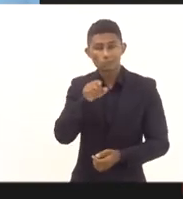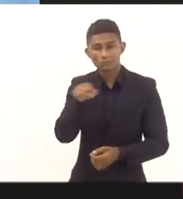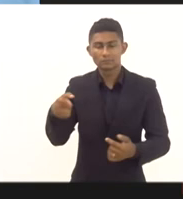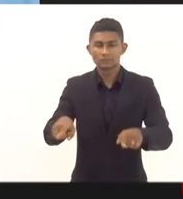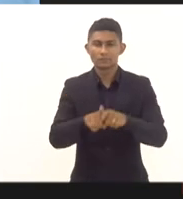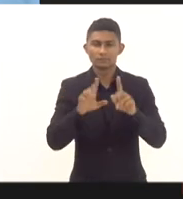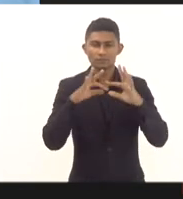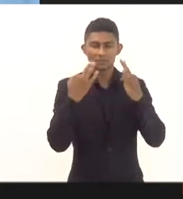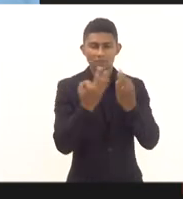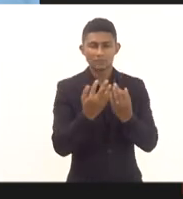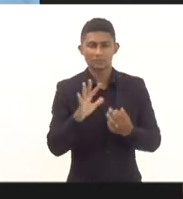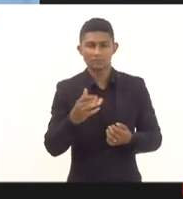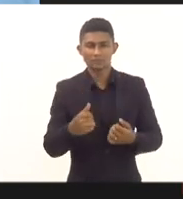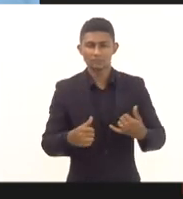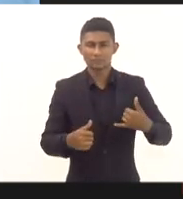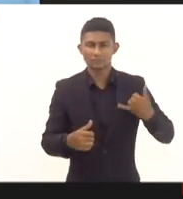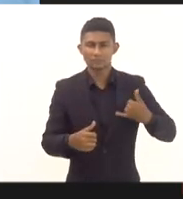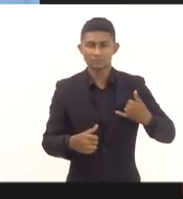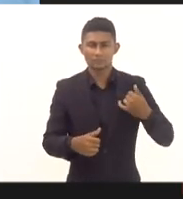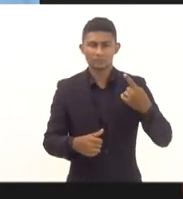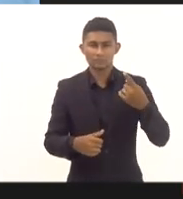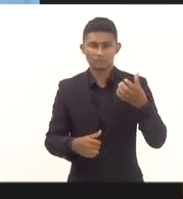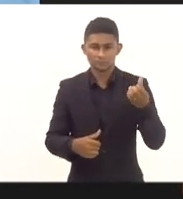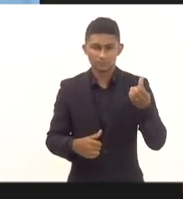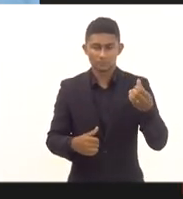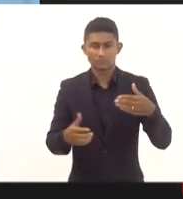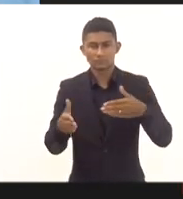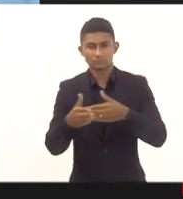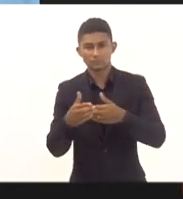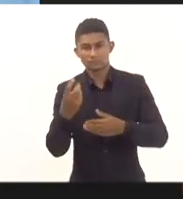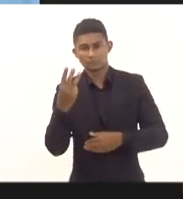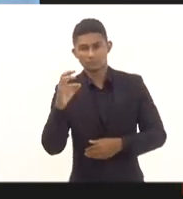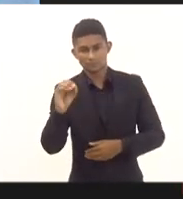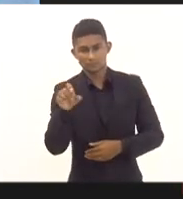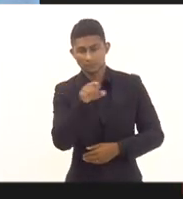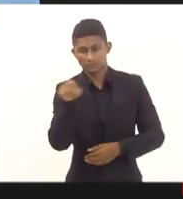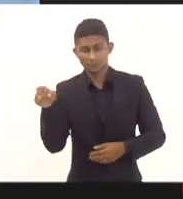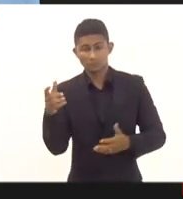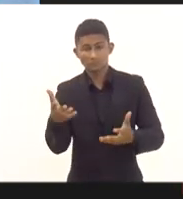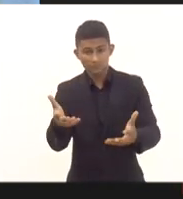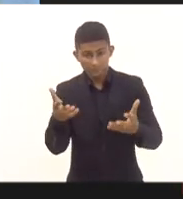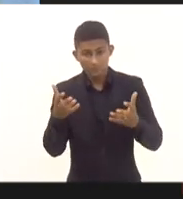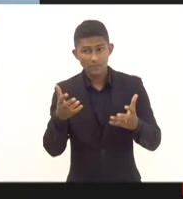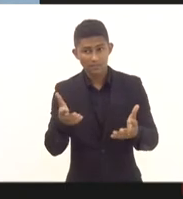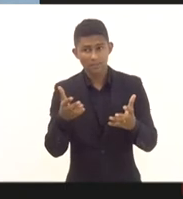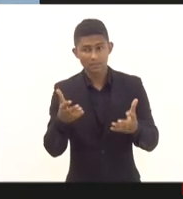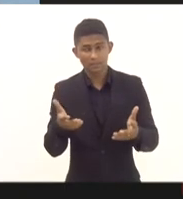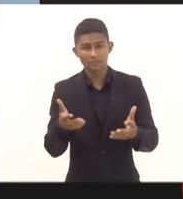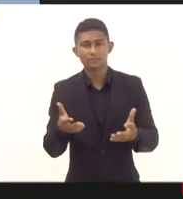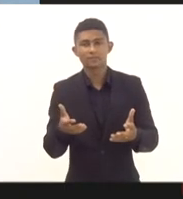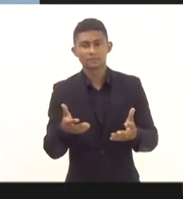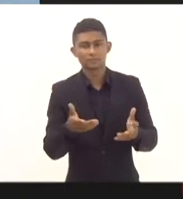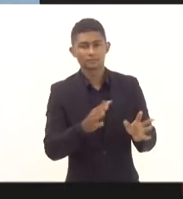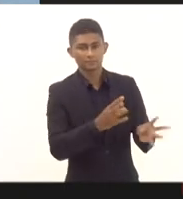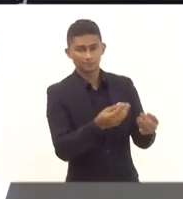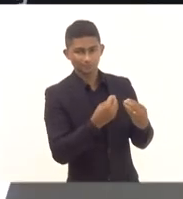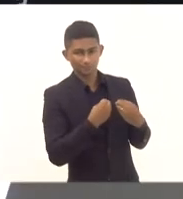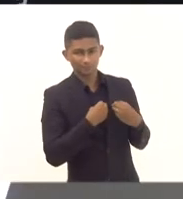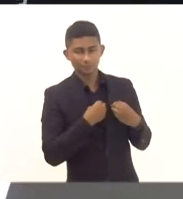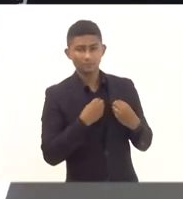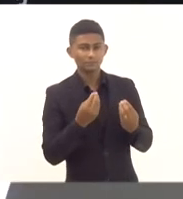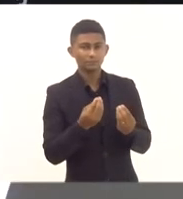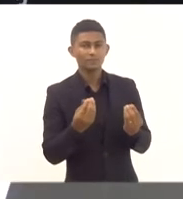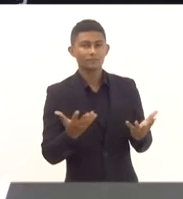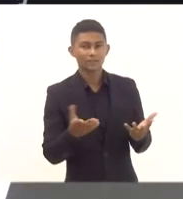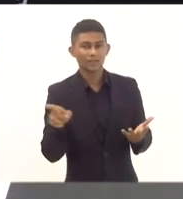16 a 30 anos de idade que queiram receber o oportunidade para que posso mudar a sua vida através de um treinamento